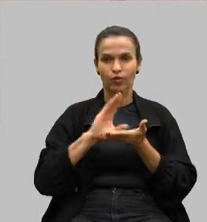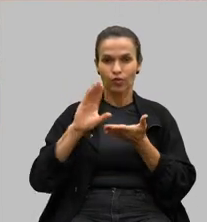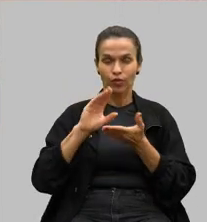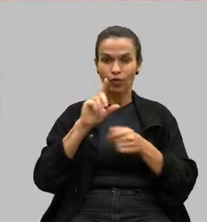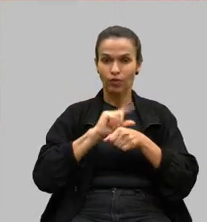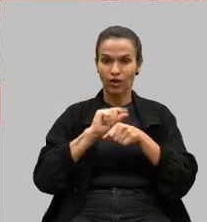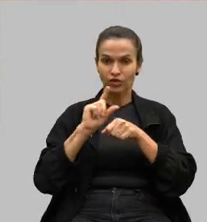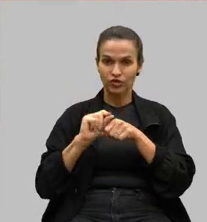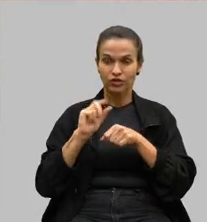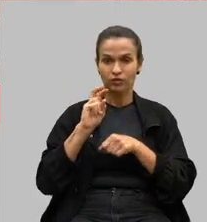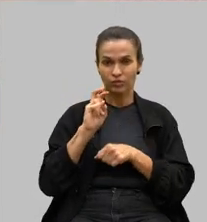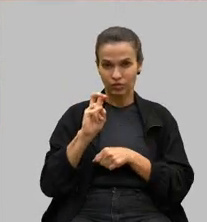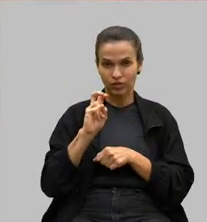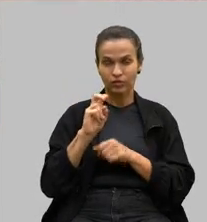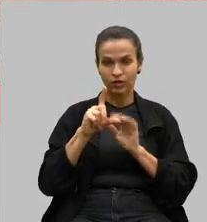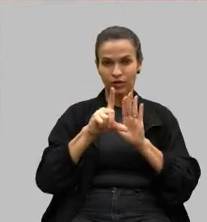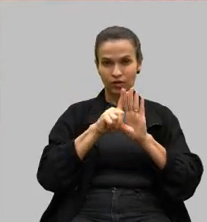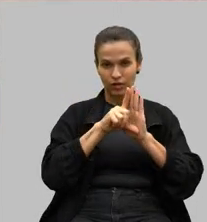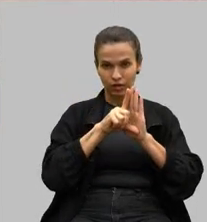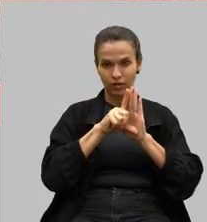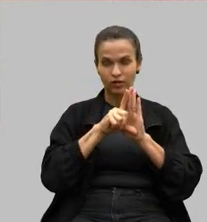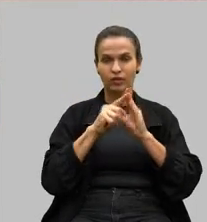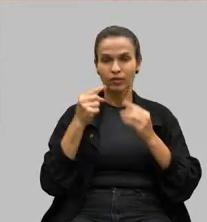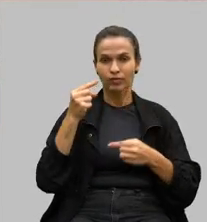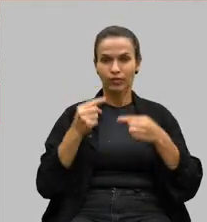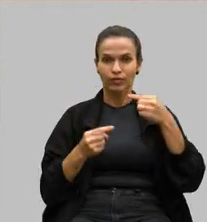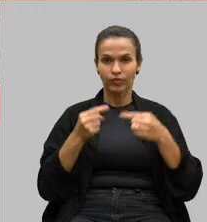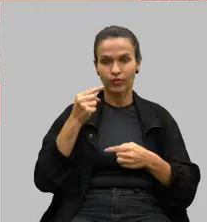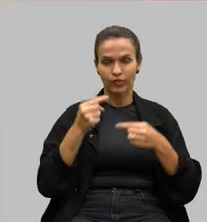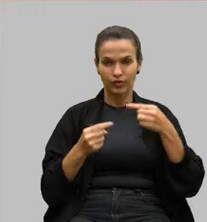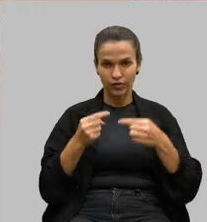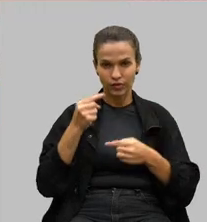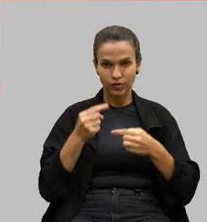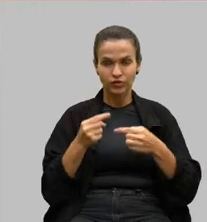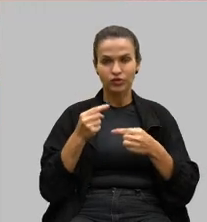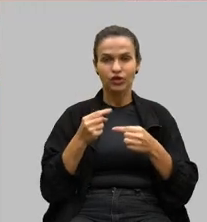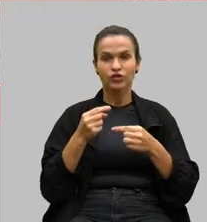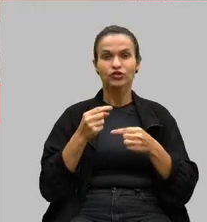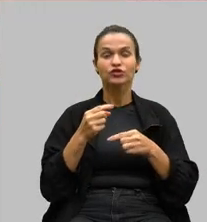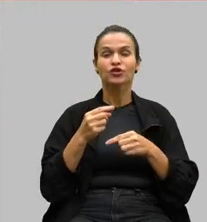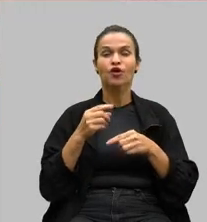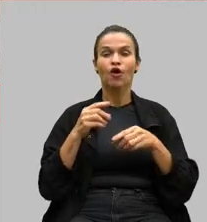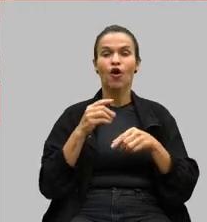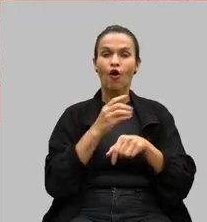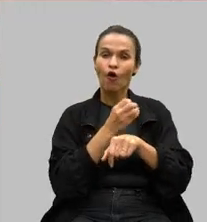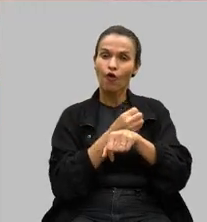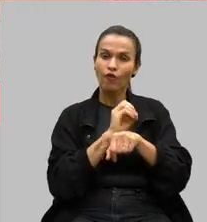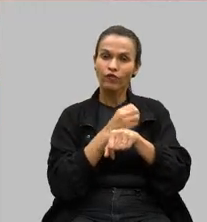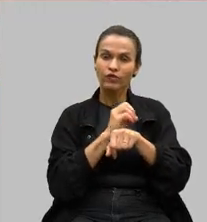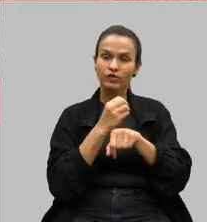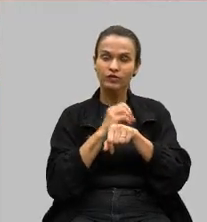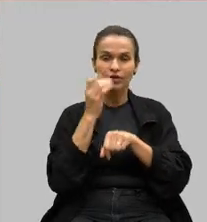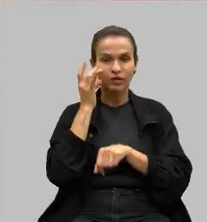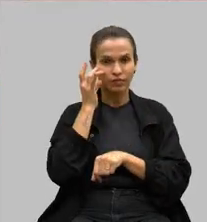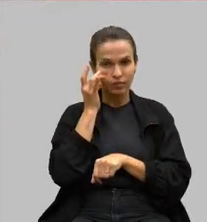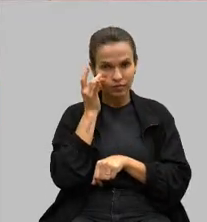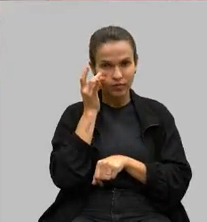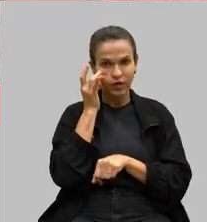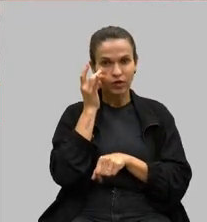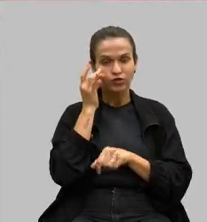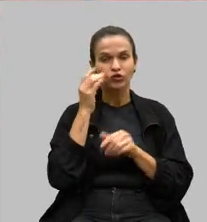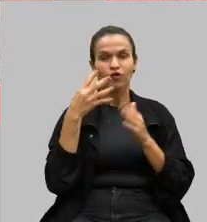5 da da lei da política nacional de Blanc de oficinas presenciais de preenchimento de